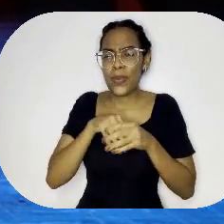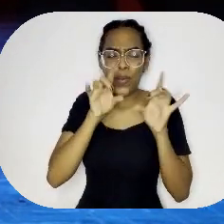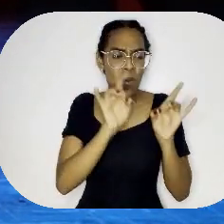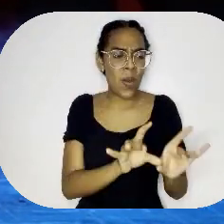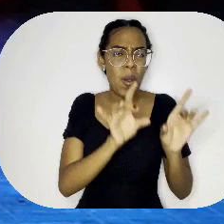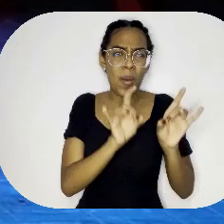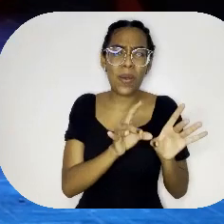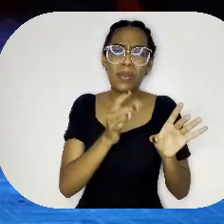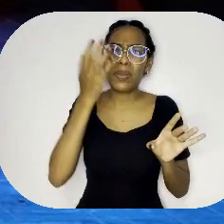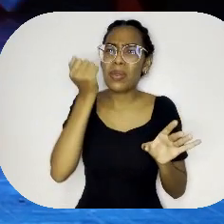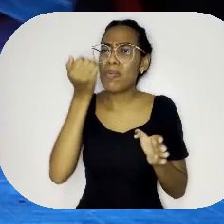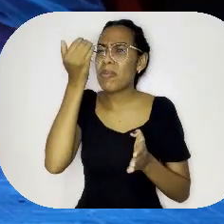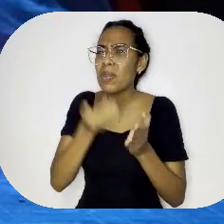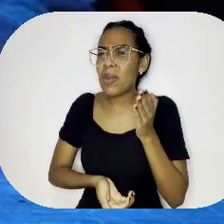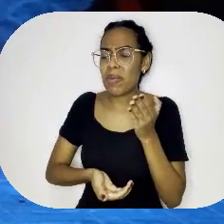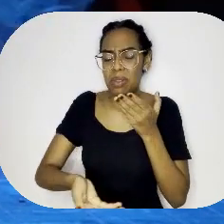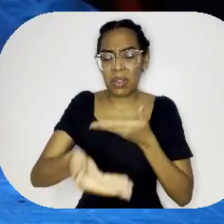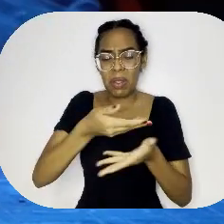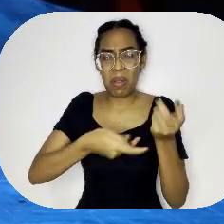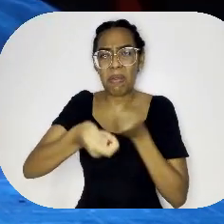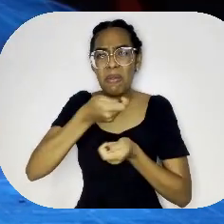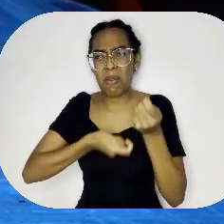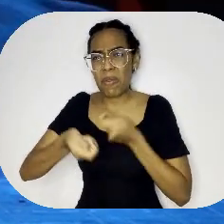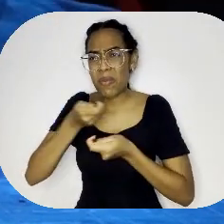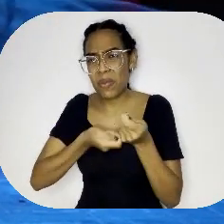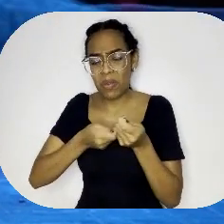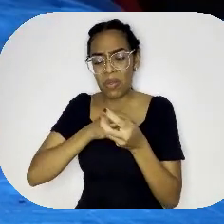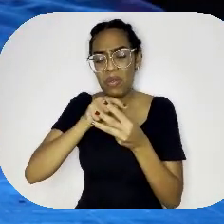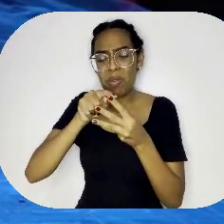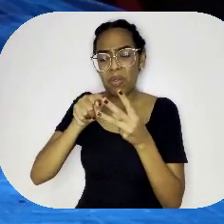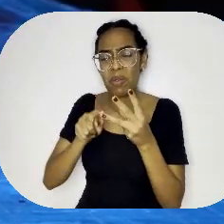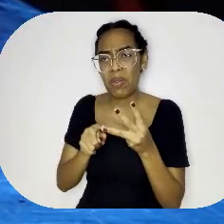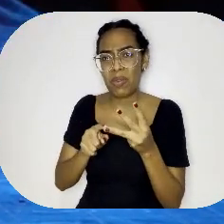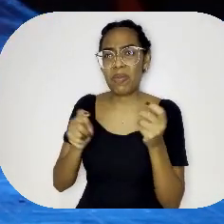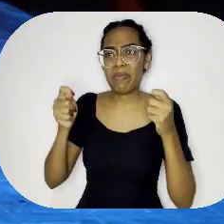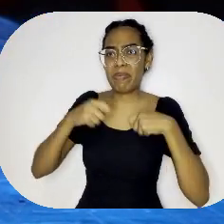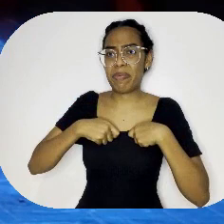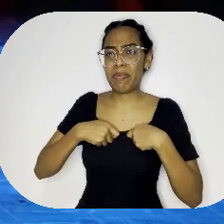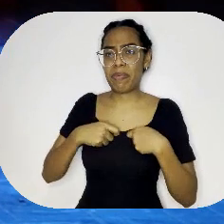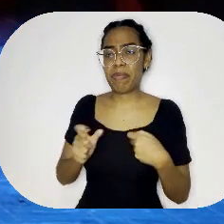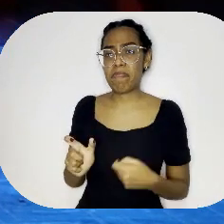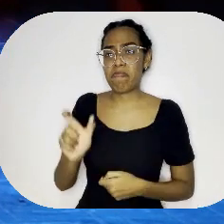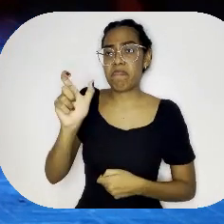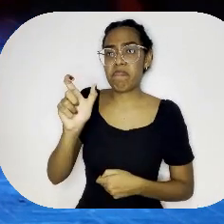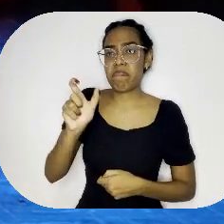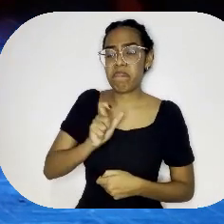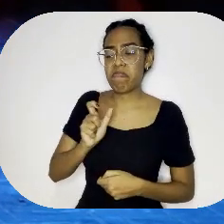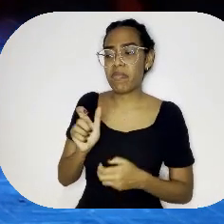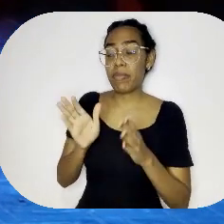Usura! Notável desventura de um povo nécio e sandeu, que não sabe o que perdeu.